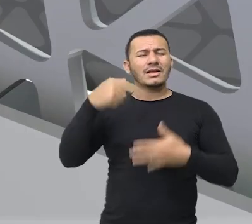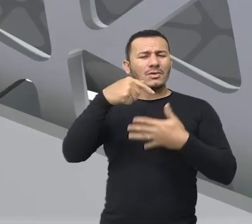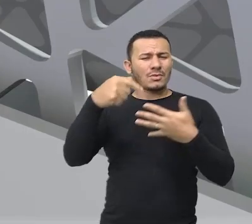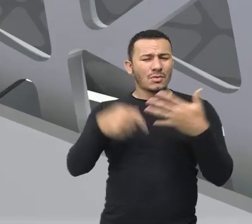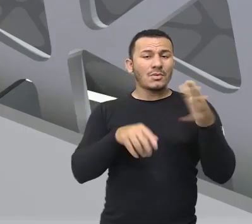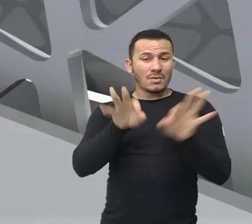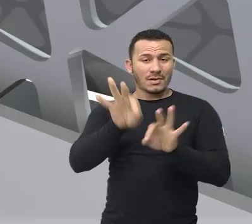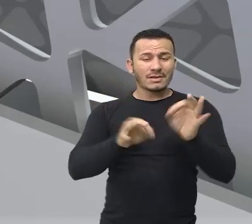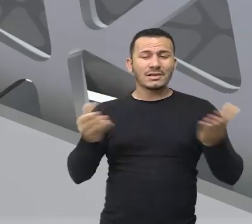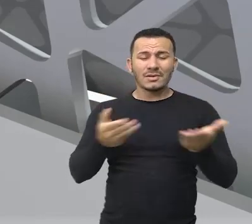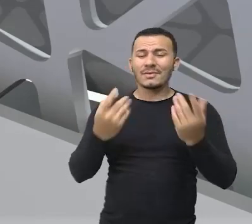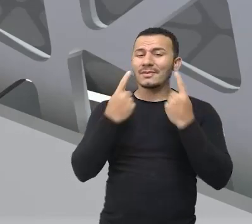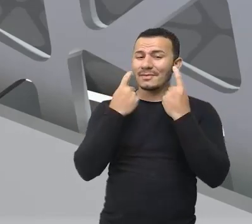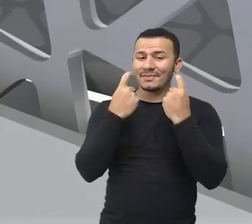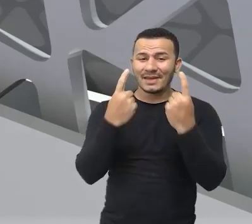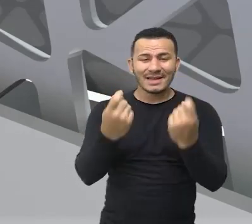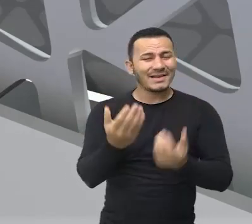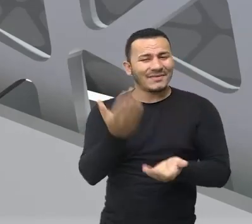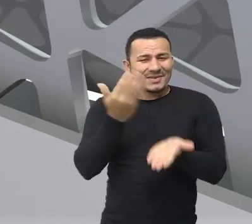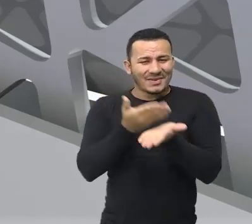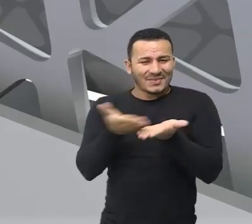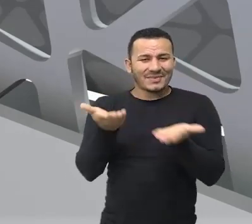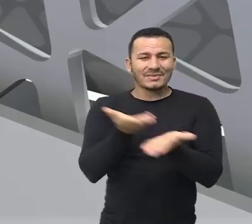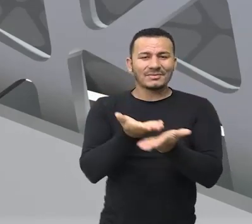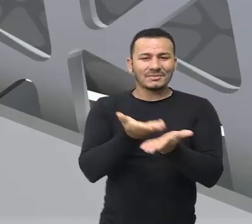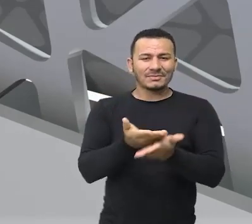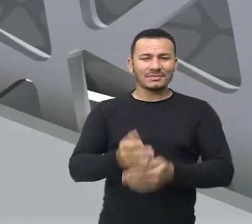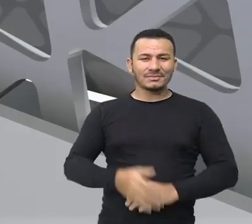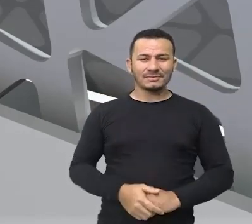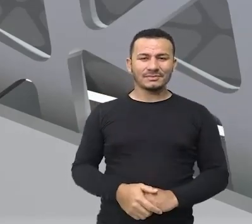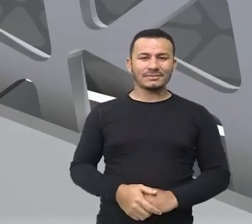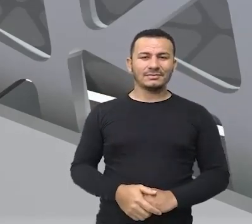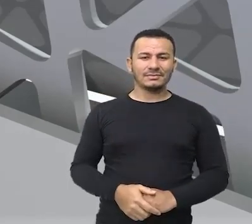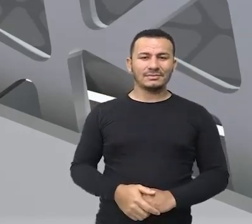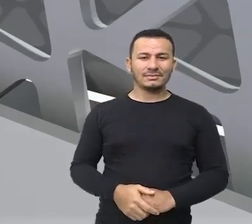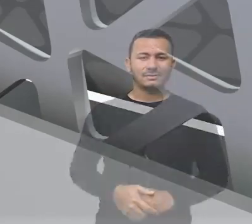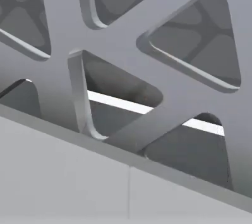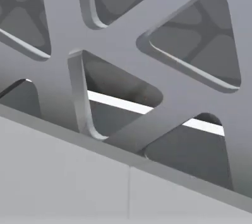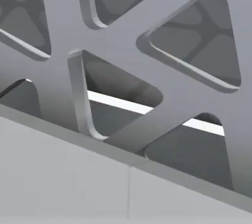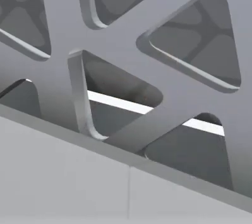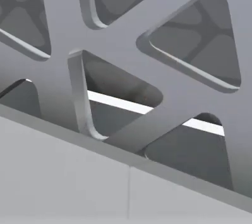interessante para esta aula, não é mesmo? Então vamos para ela.